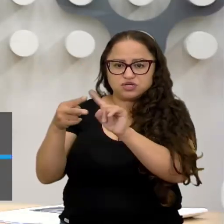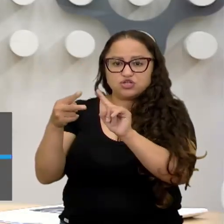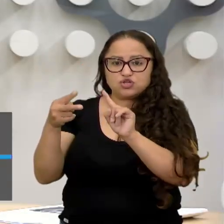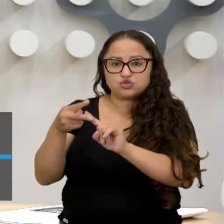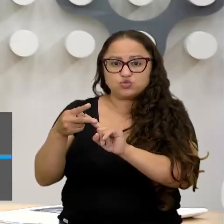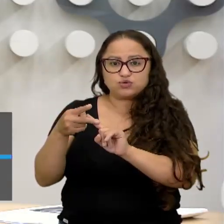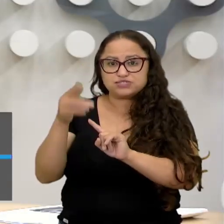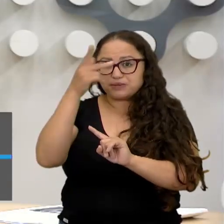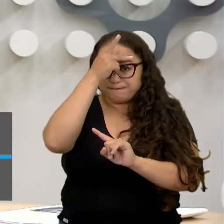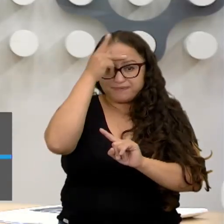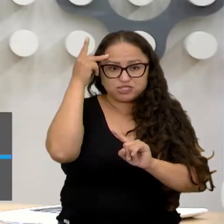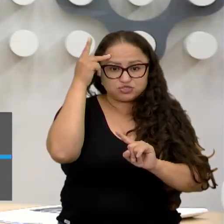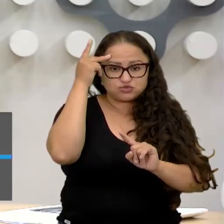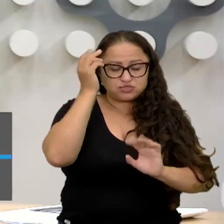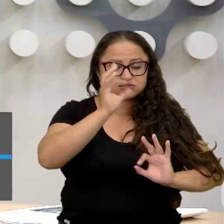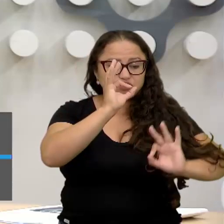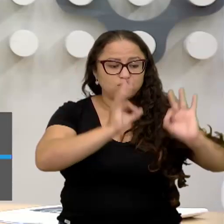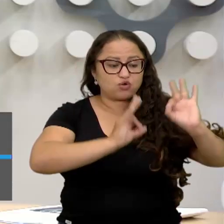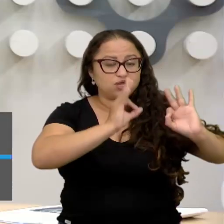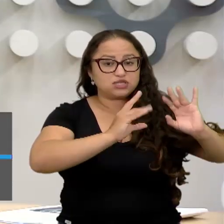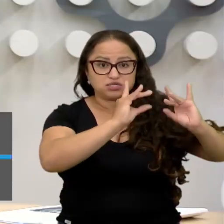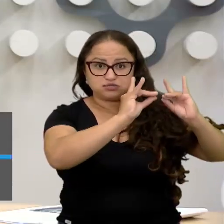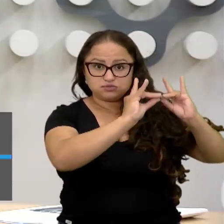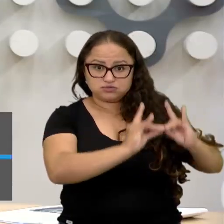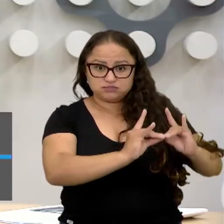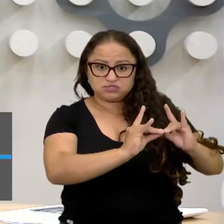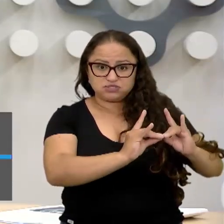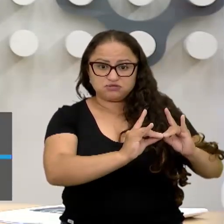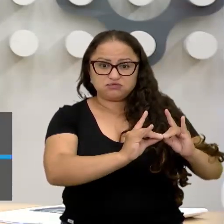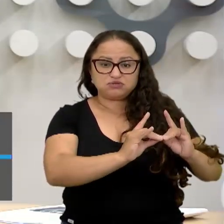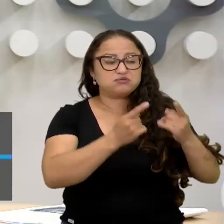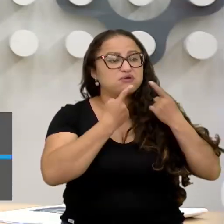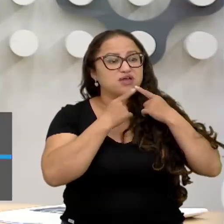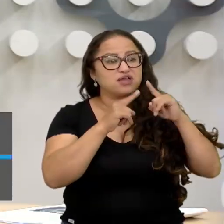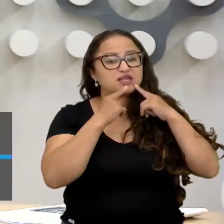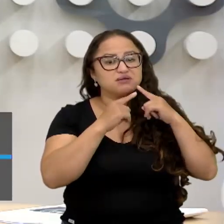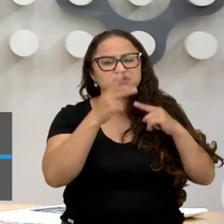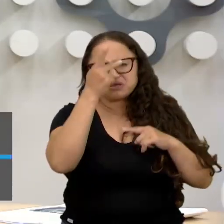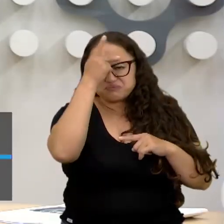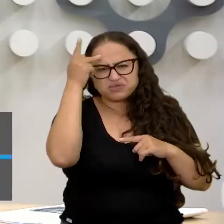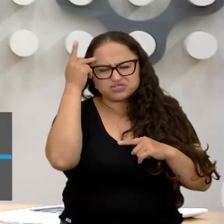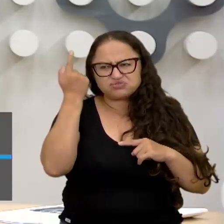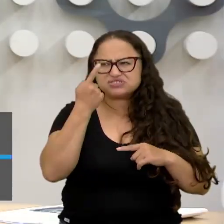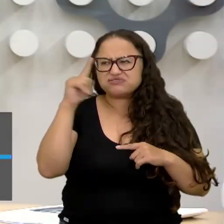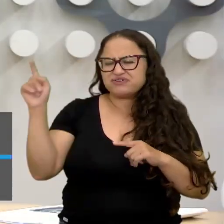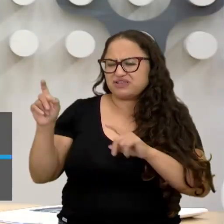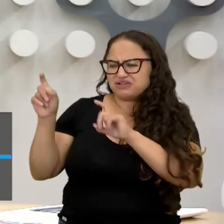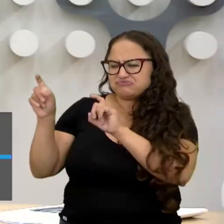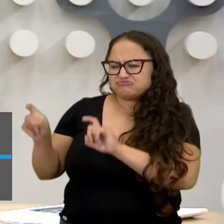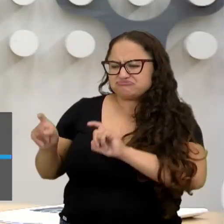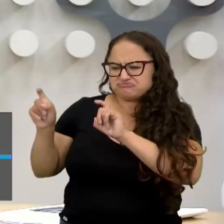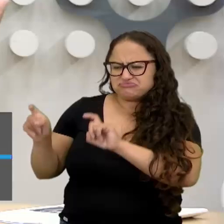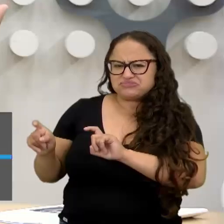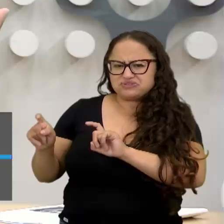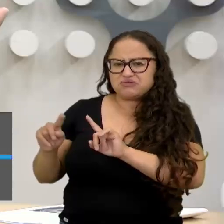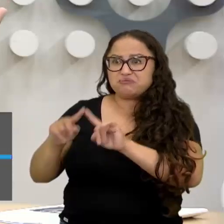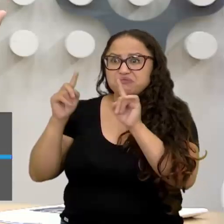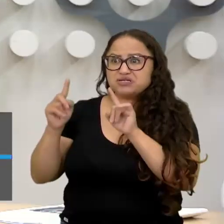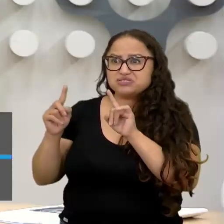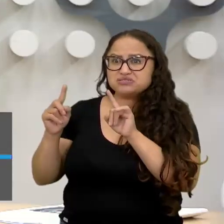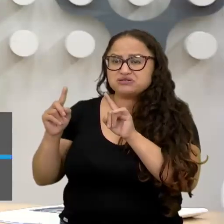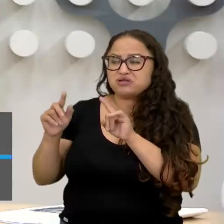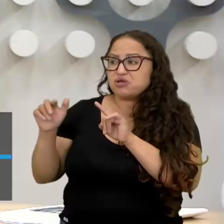coveiros conversando, reclamando que essas pessoas que vêm lá do sertão, em vez de morrer